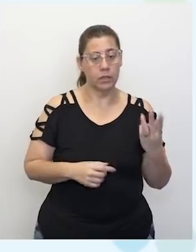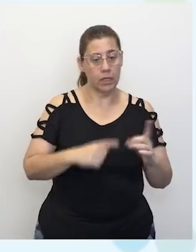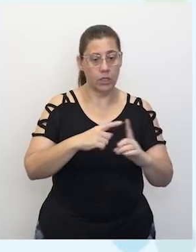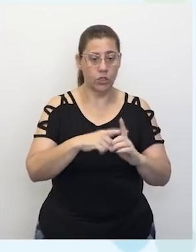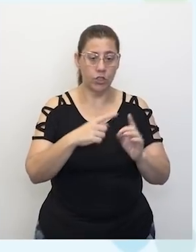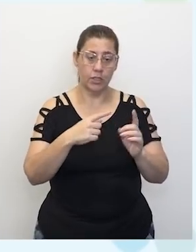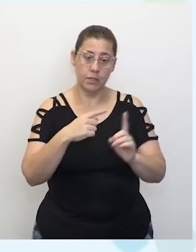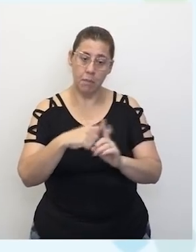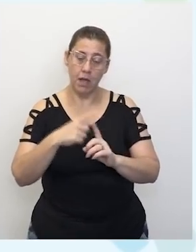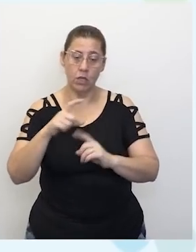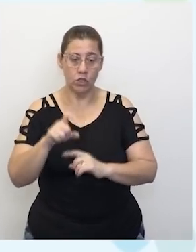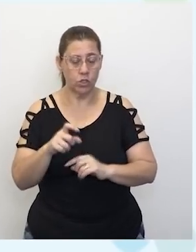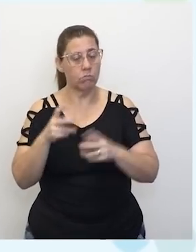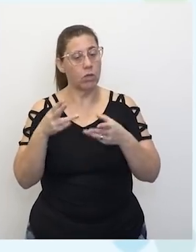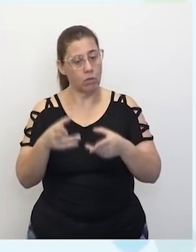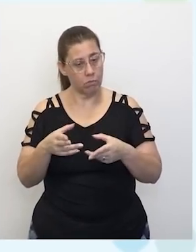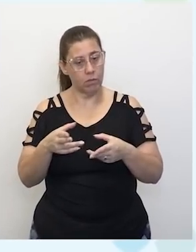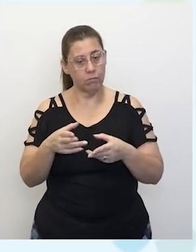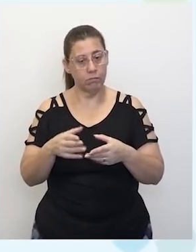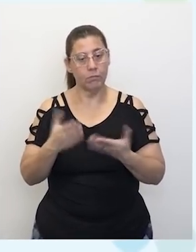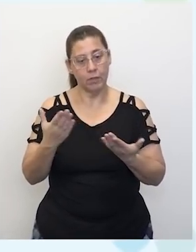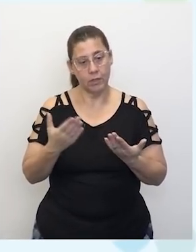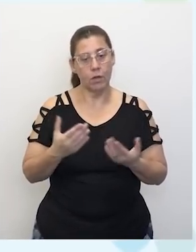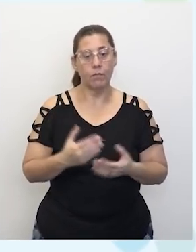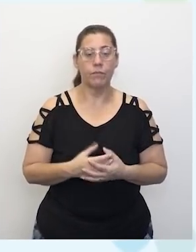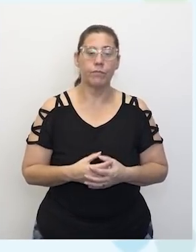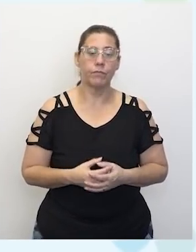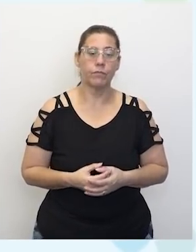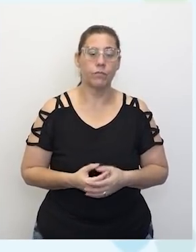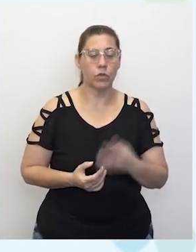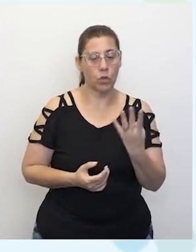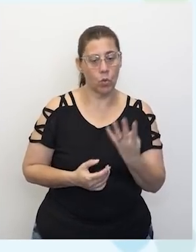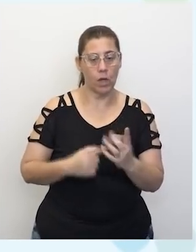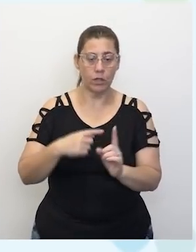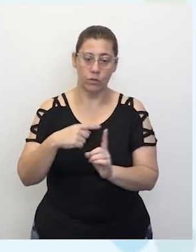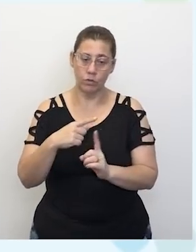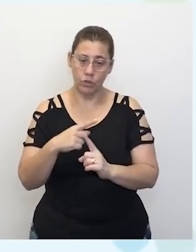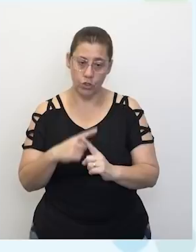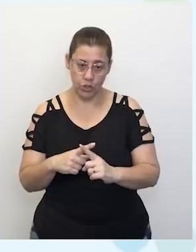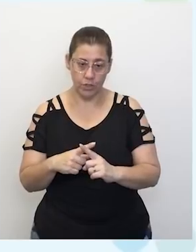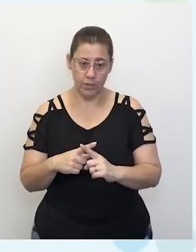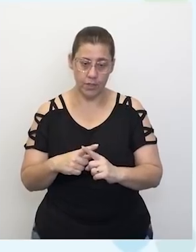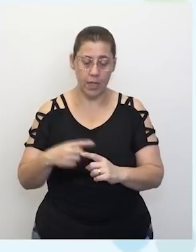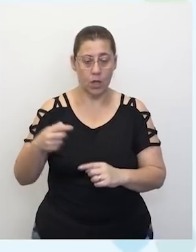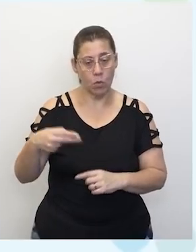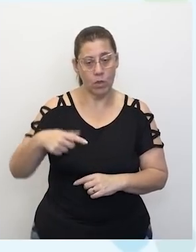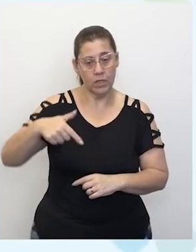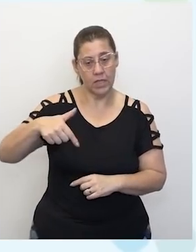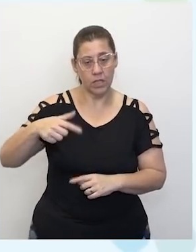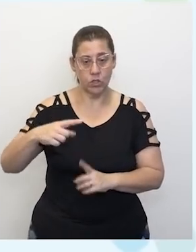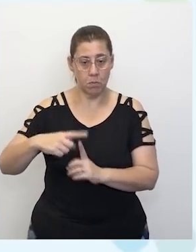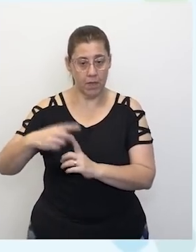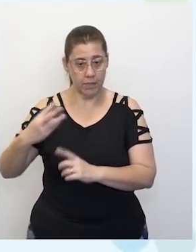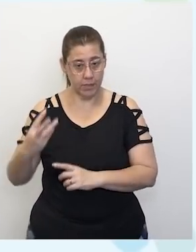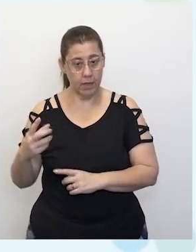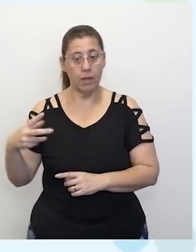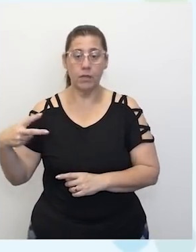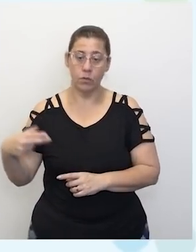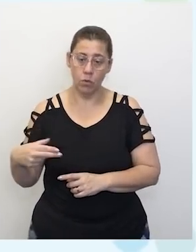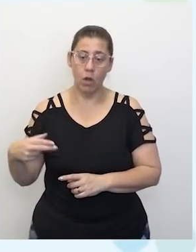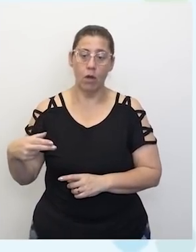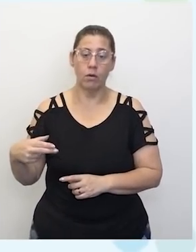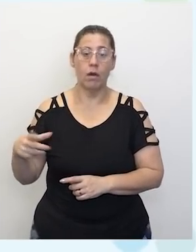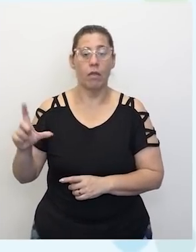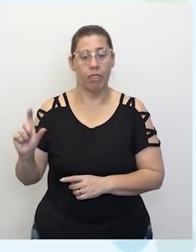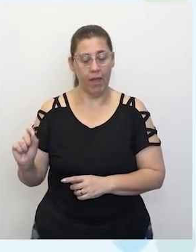são semelhantes. Eu sei fazer conta. Então, faz, ó, 4x. E 7 mais 3, eu também sei fazer conta, e